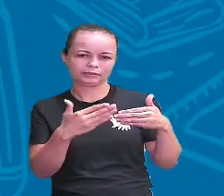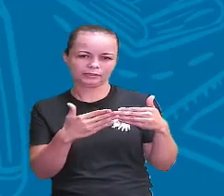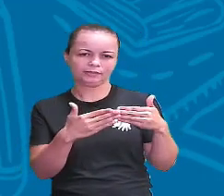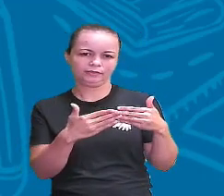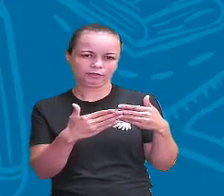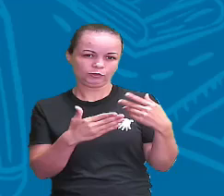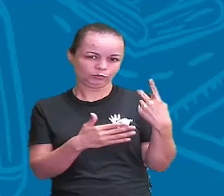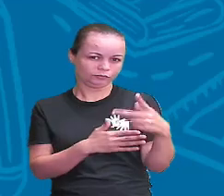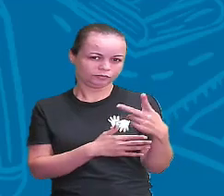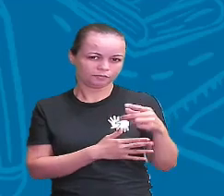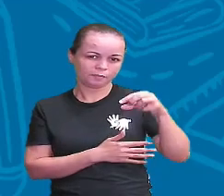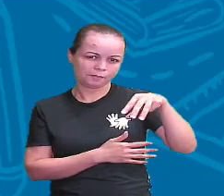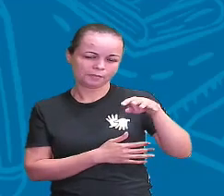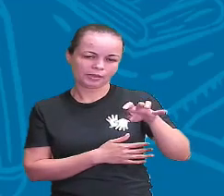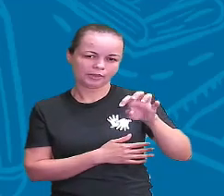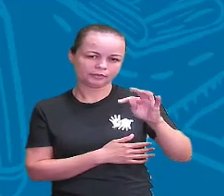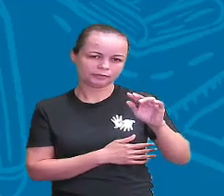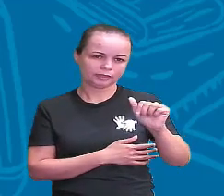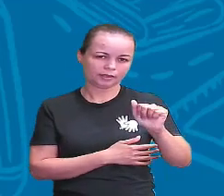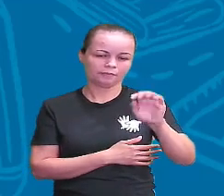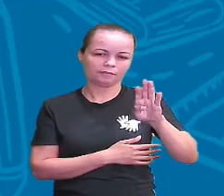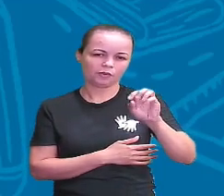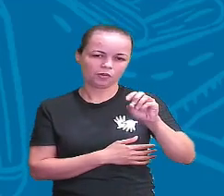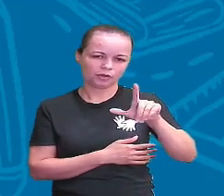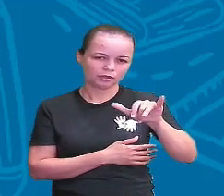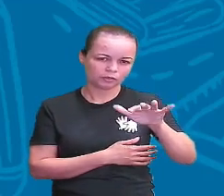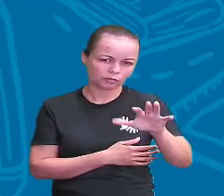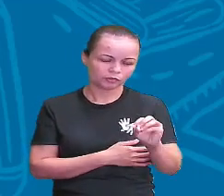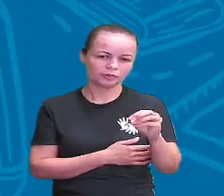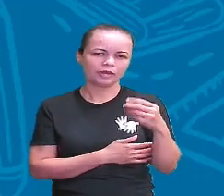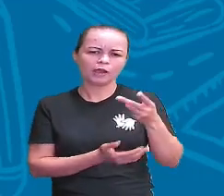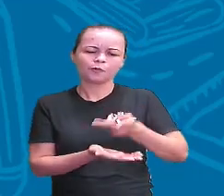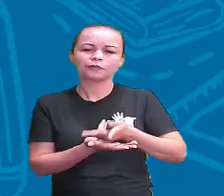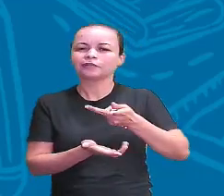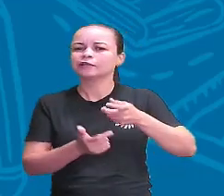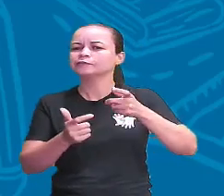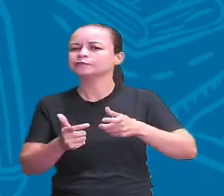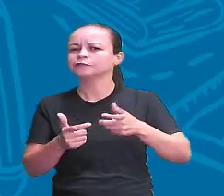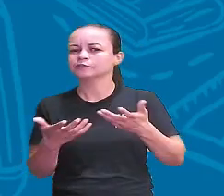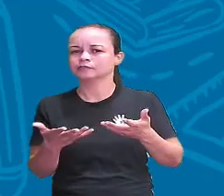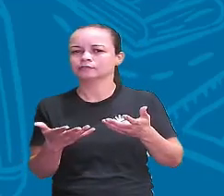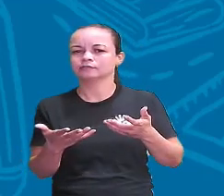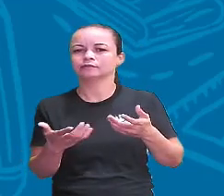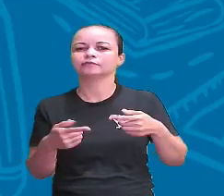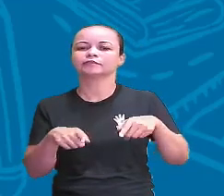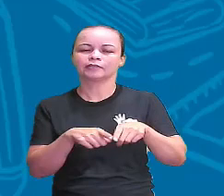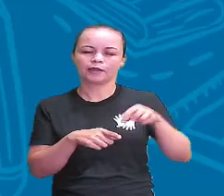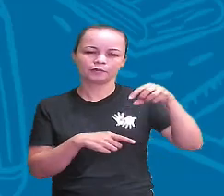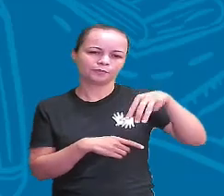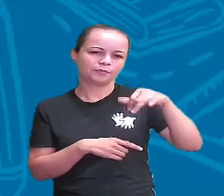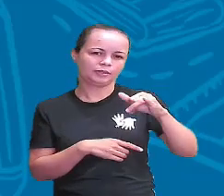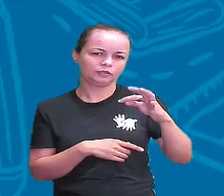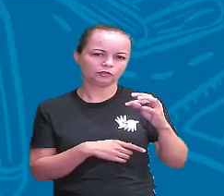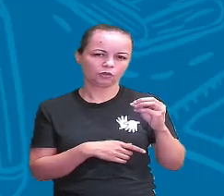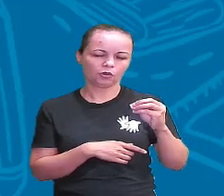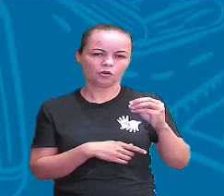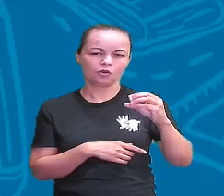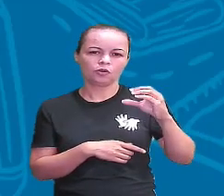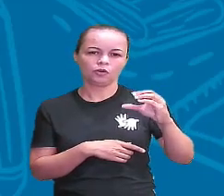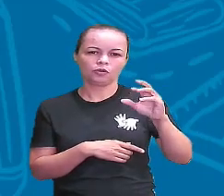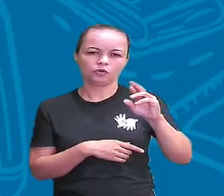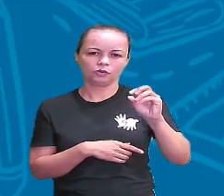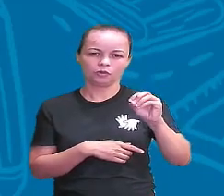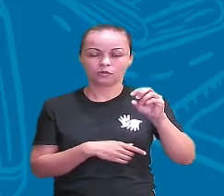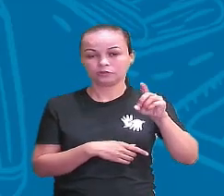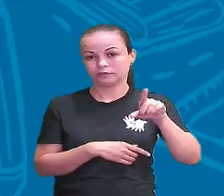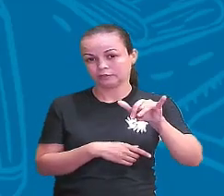metabólico, né, esse grande fenômeno químico está ocorrendo aonde? Nas mitocôndrias. Aonde que é a área da mitocôndria? Uma região central